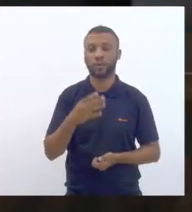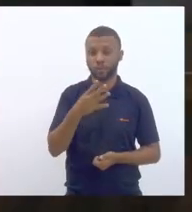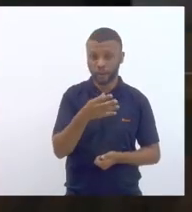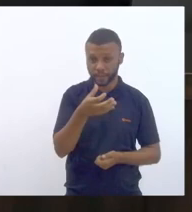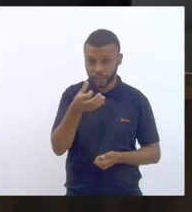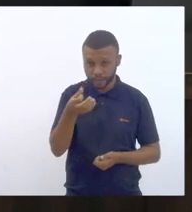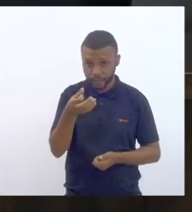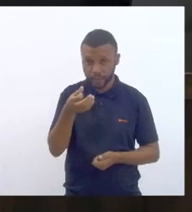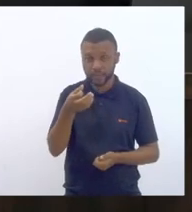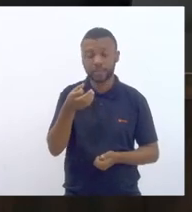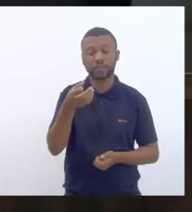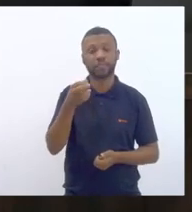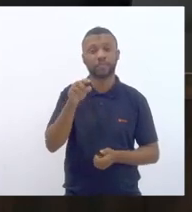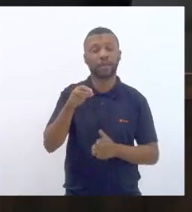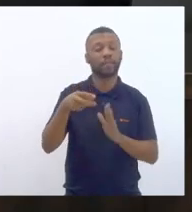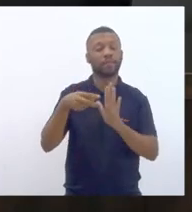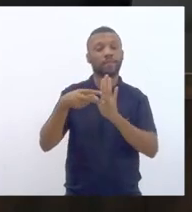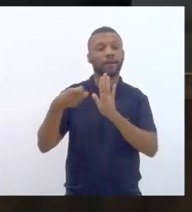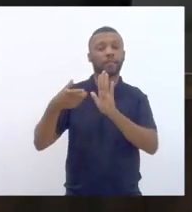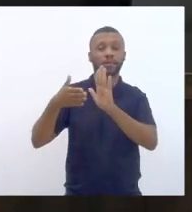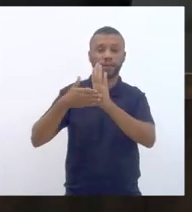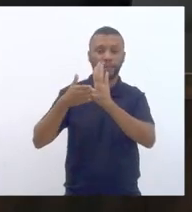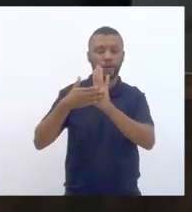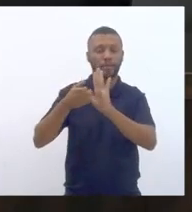46º da pauta,